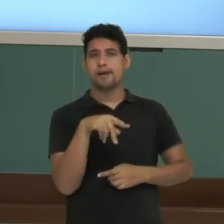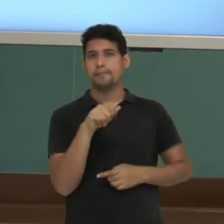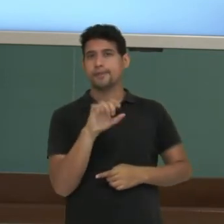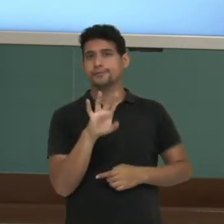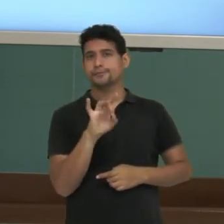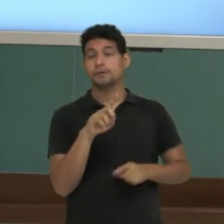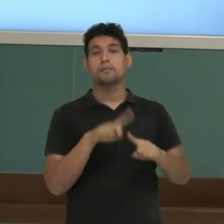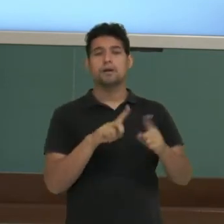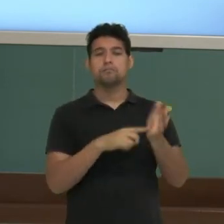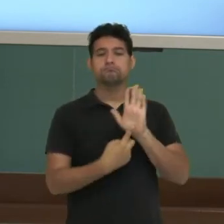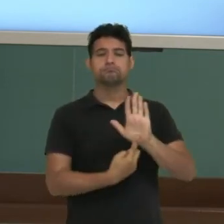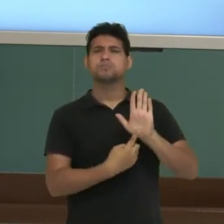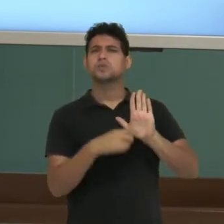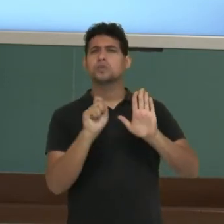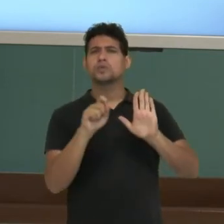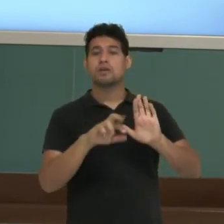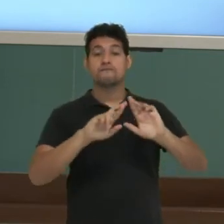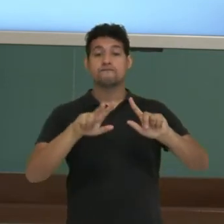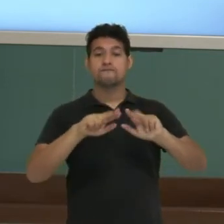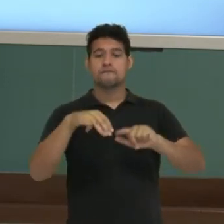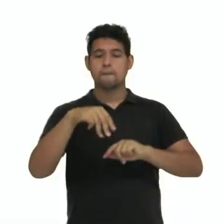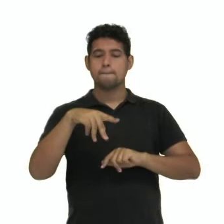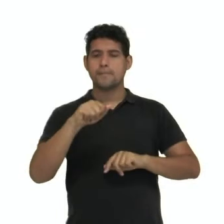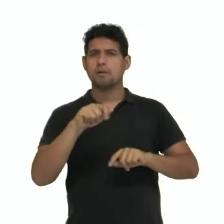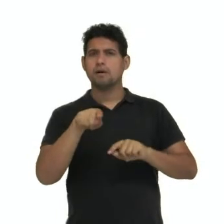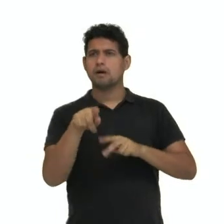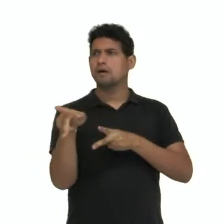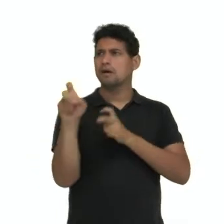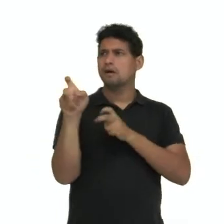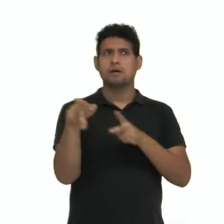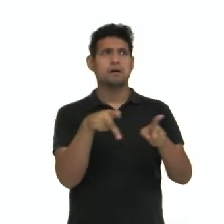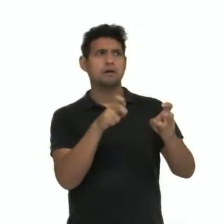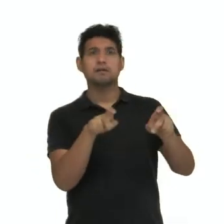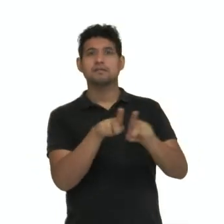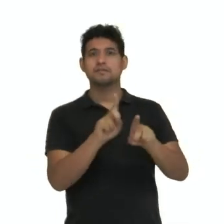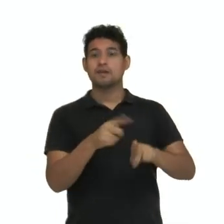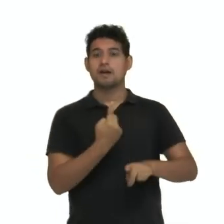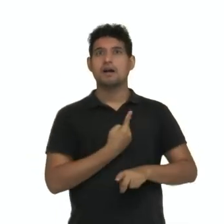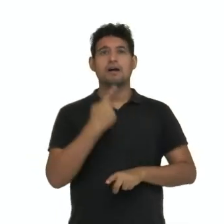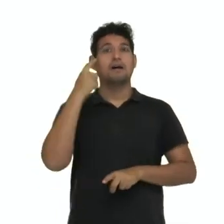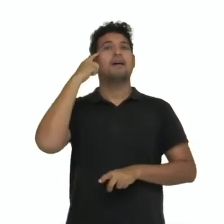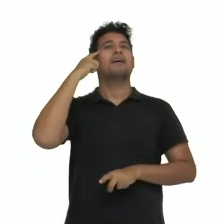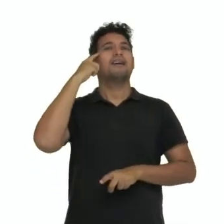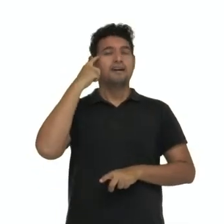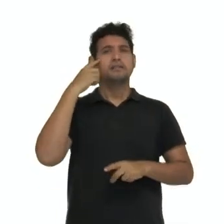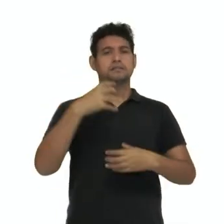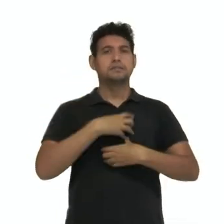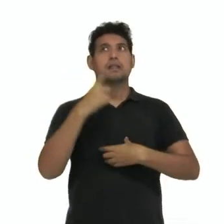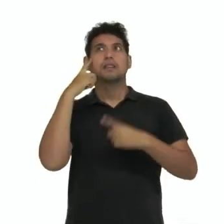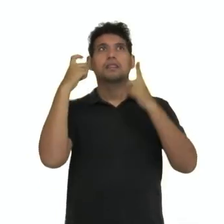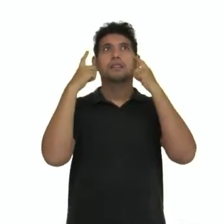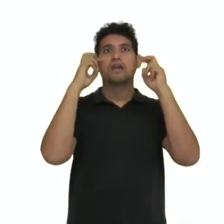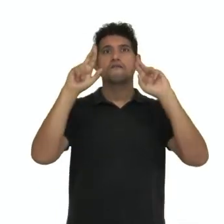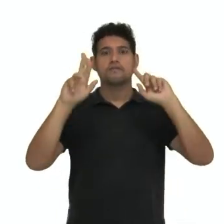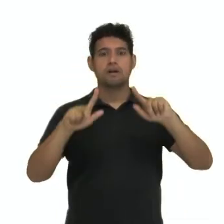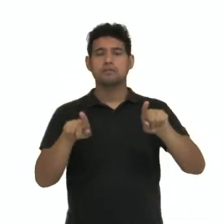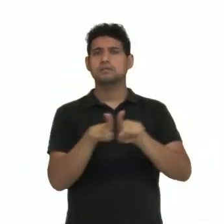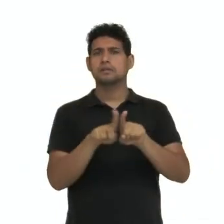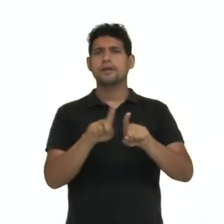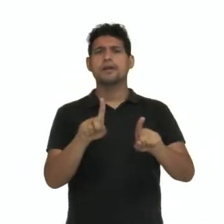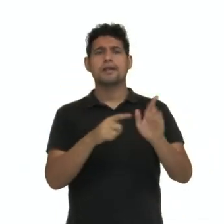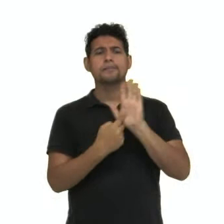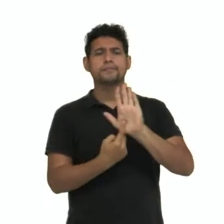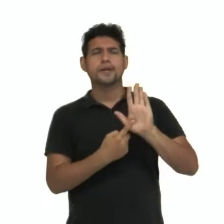Aqui destacado um outro mapa para vocês observarem como na nossa cabeça formatamos ideias e elas nos